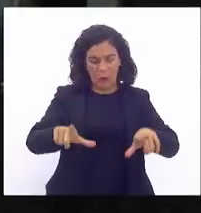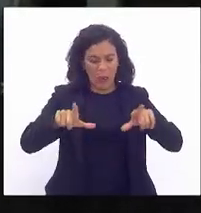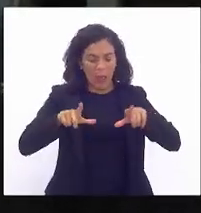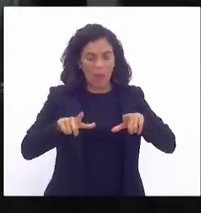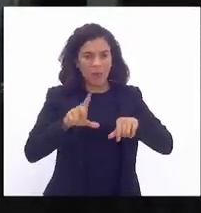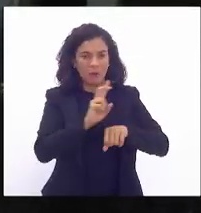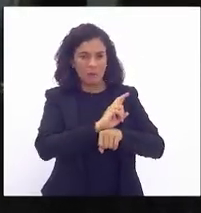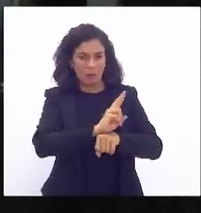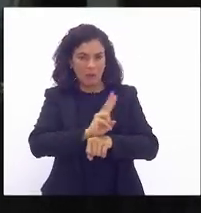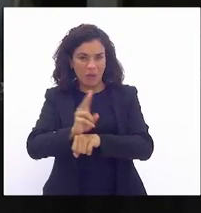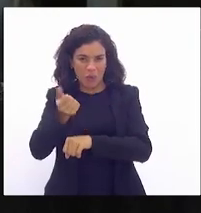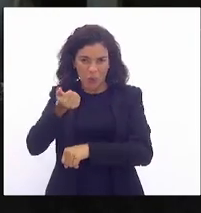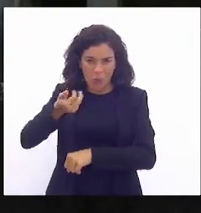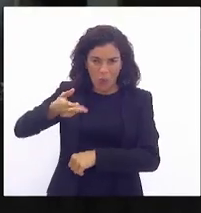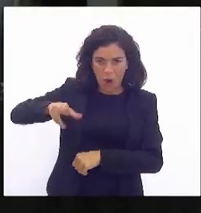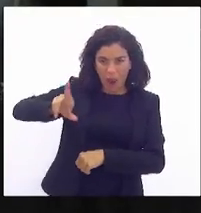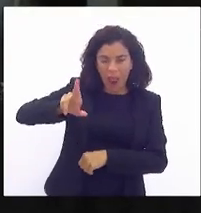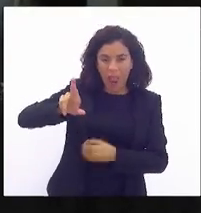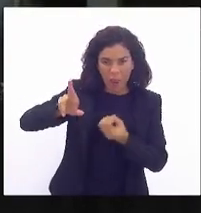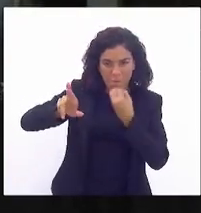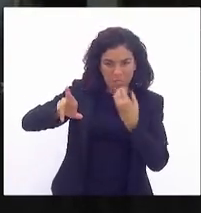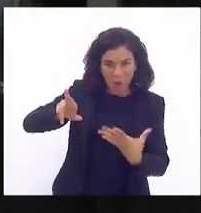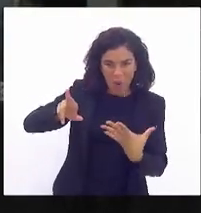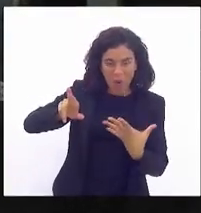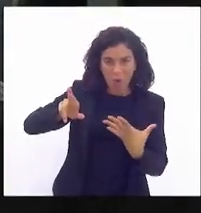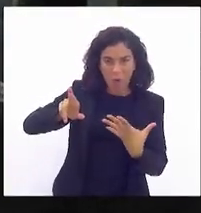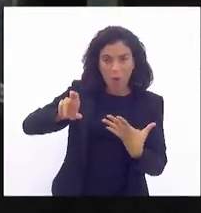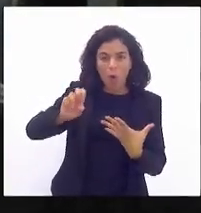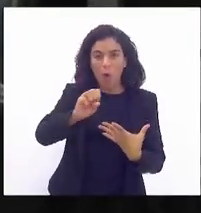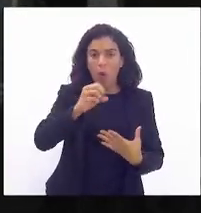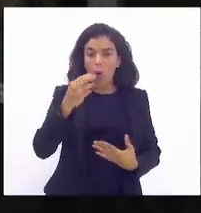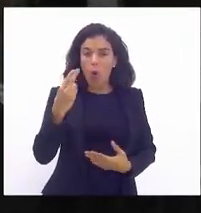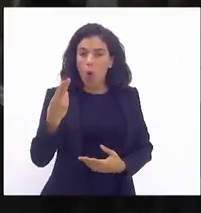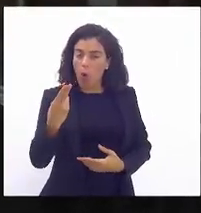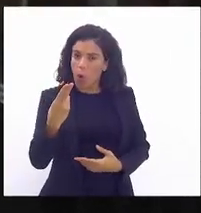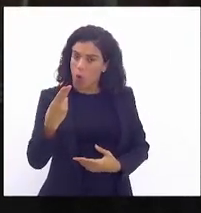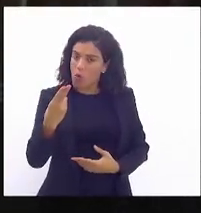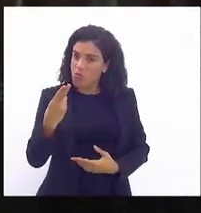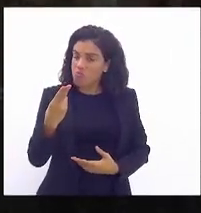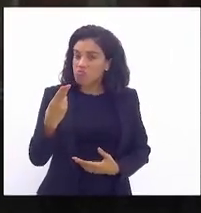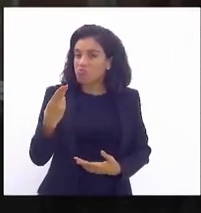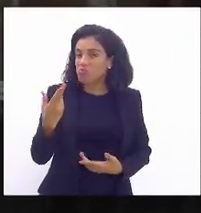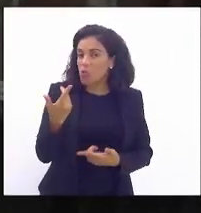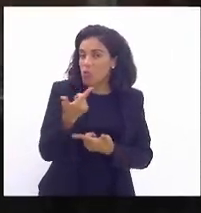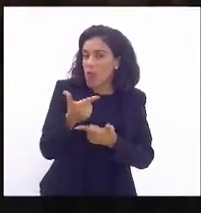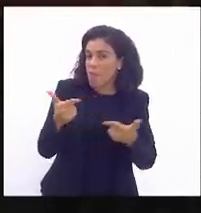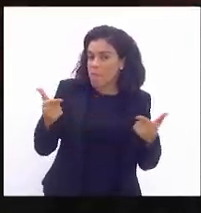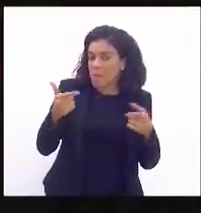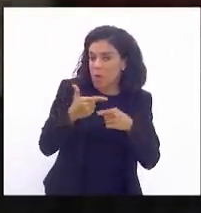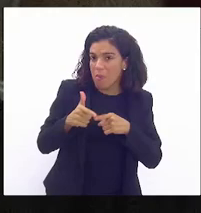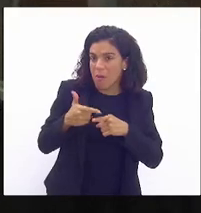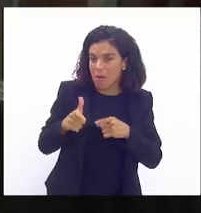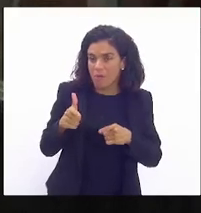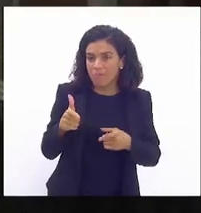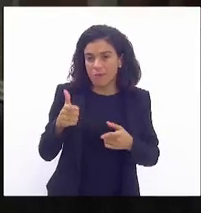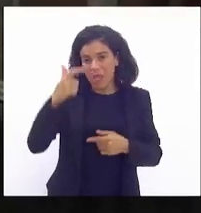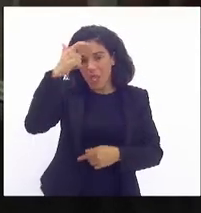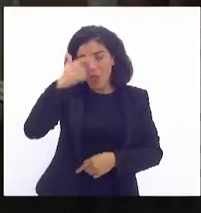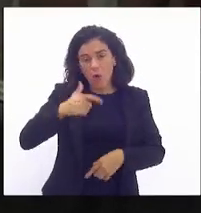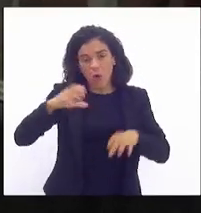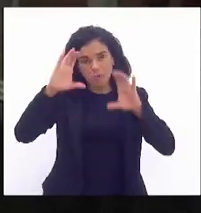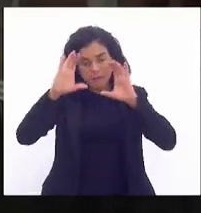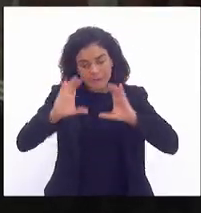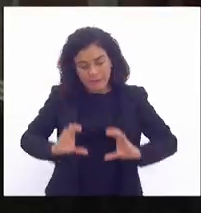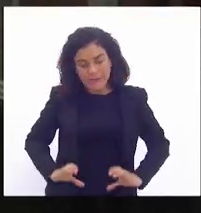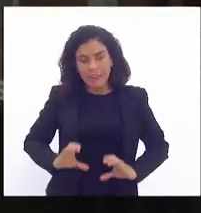monitoramento do ar de Volta Redonda é bom ou ele é moderado, infelizmente, como cidadão de Volta